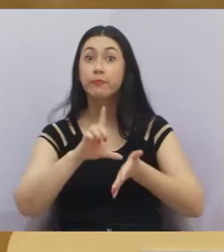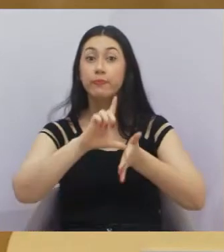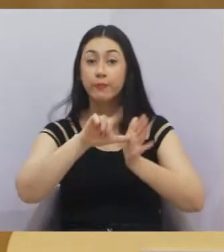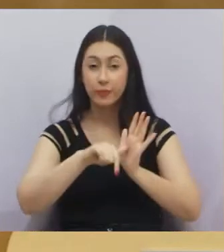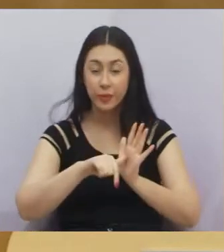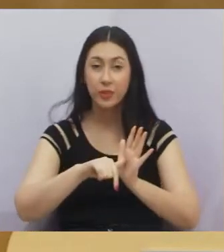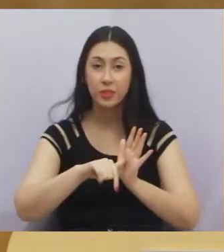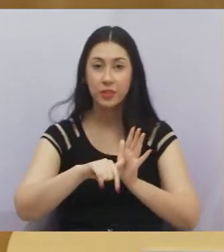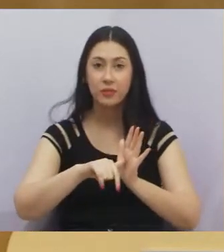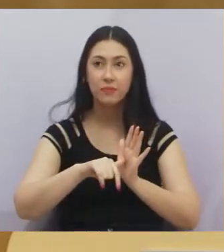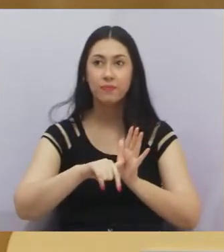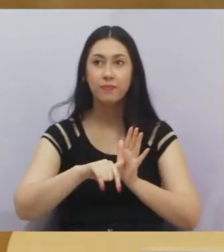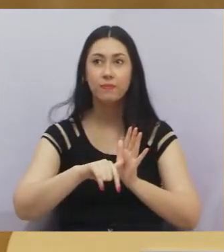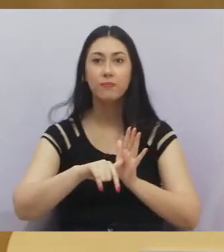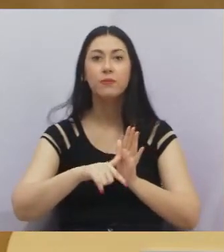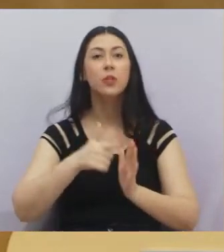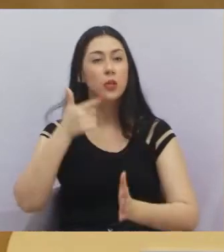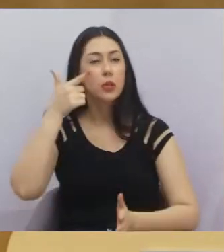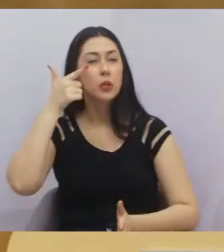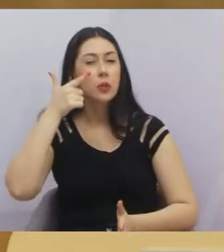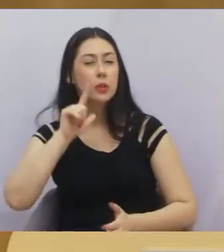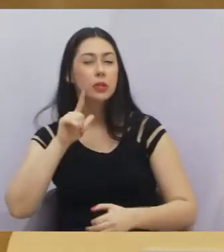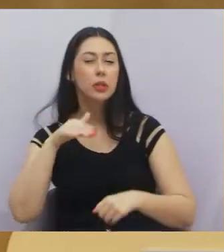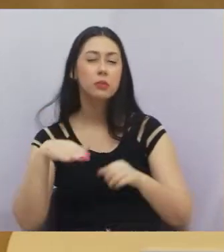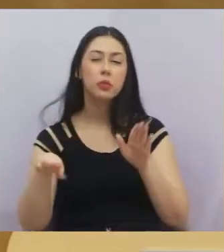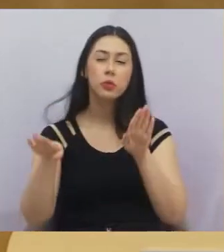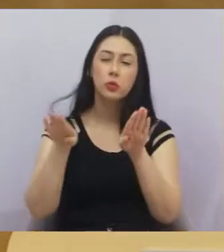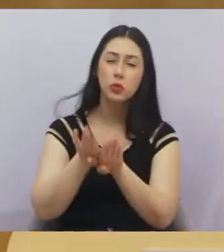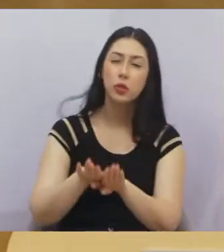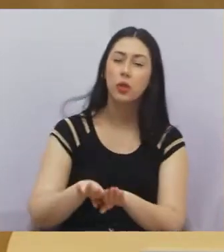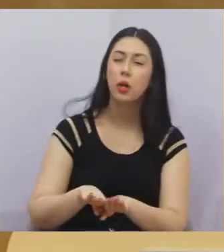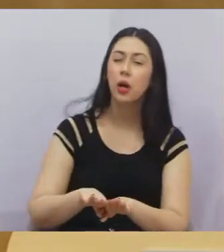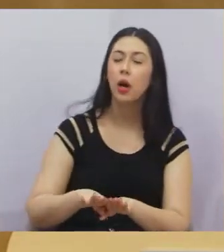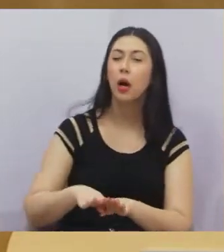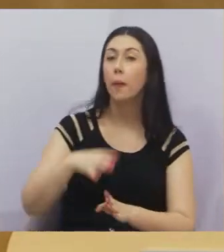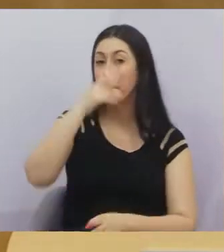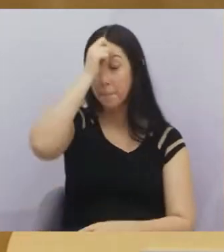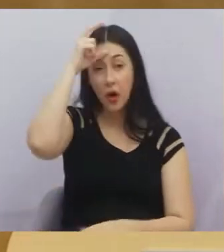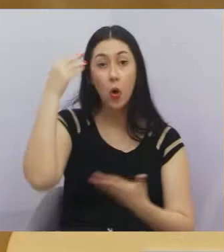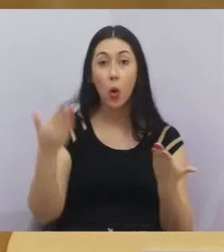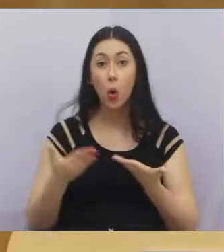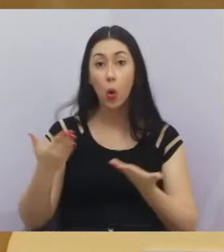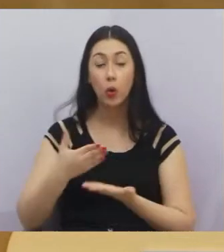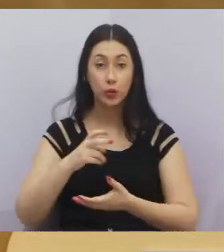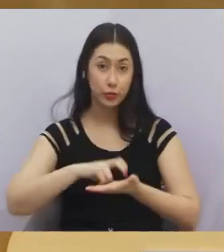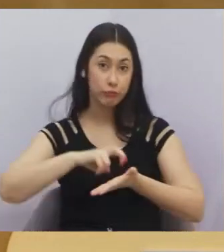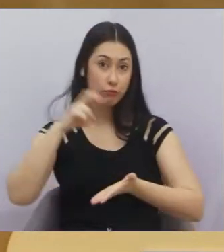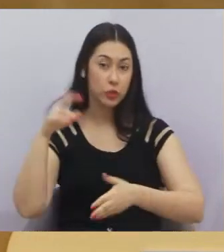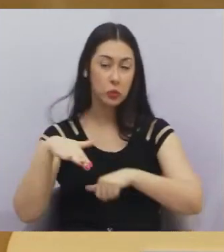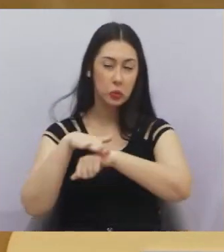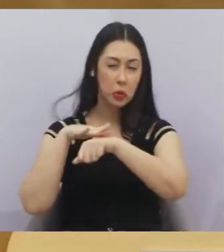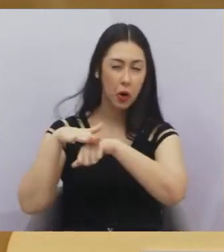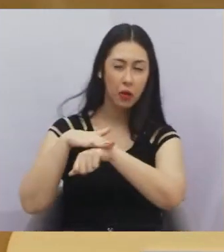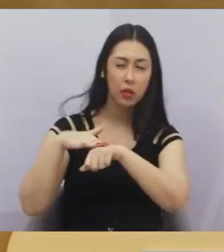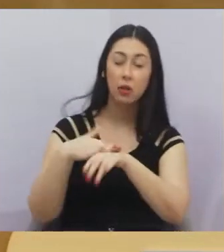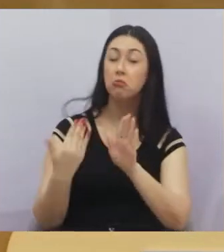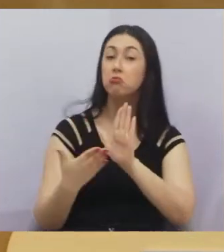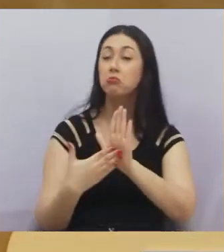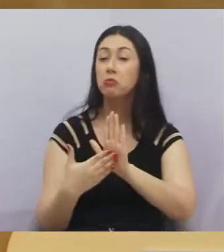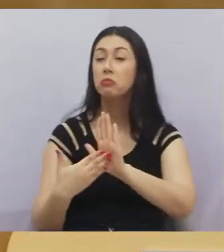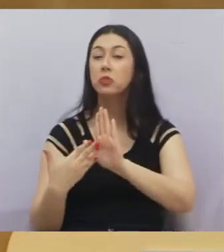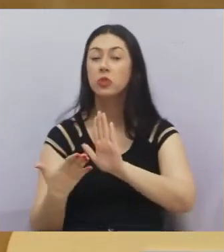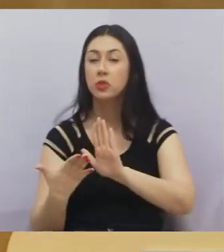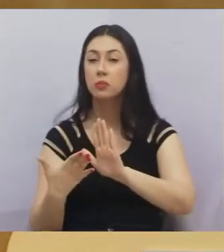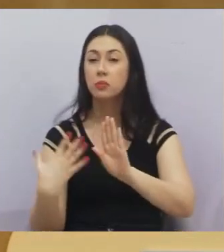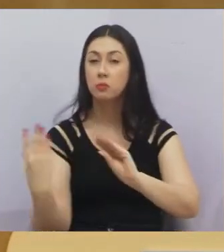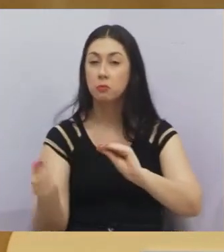depois chegamos ao prefeito, numa discussão hoje pela manhã, e propusemos a